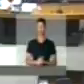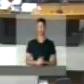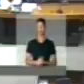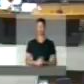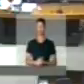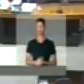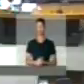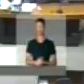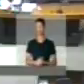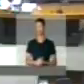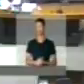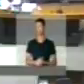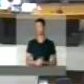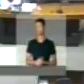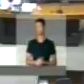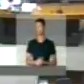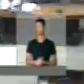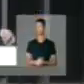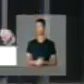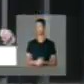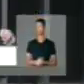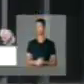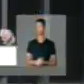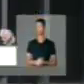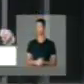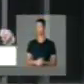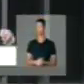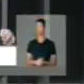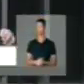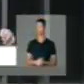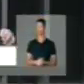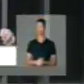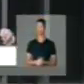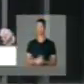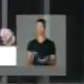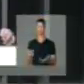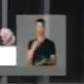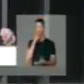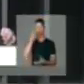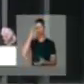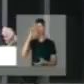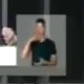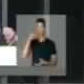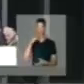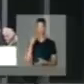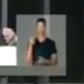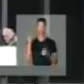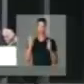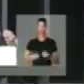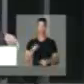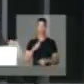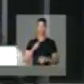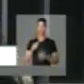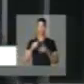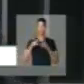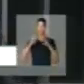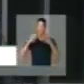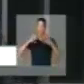Senhor presidente, senhoras e senhores deputados, não bastasse a